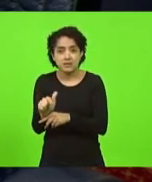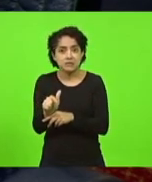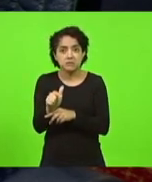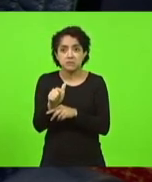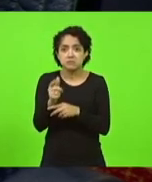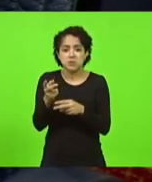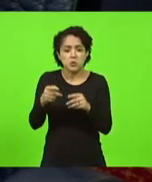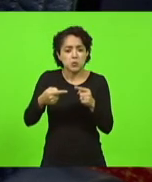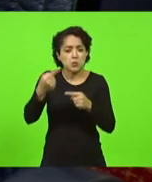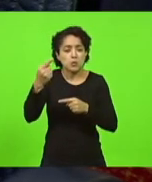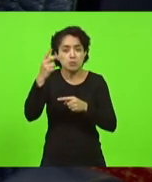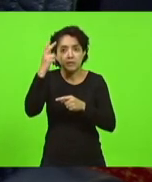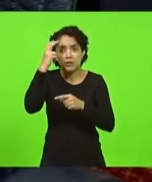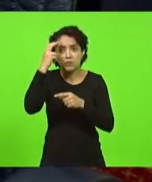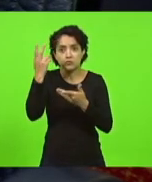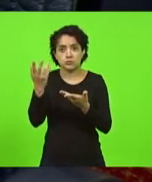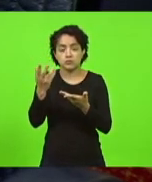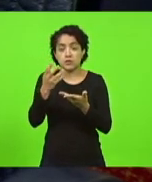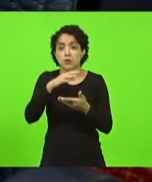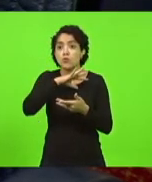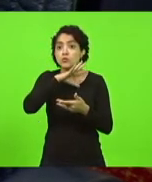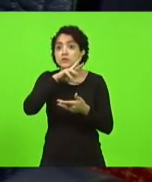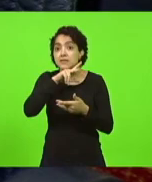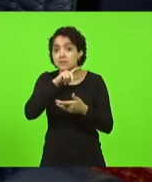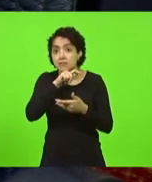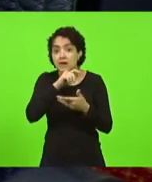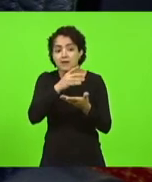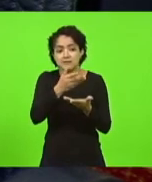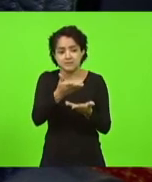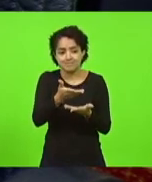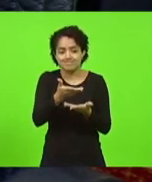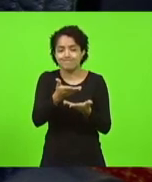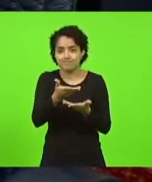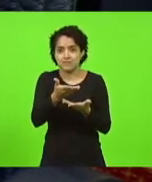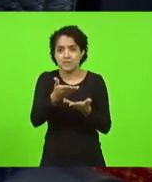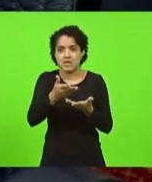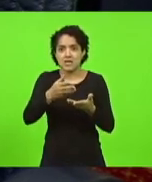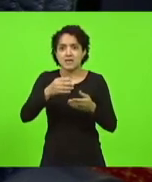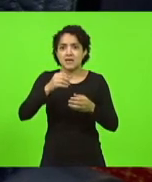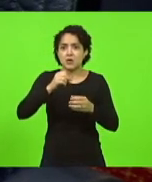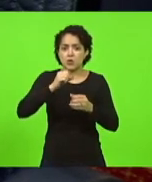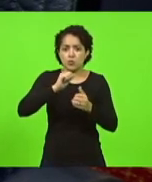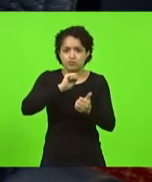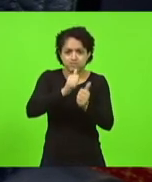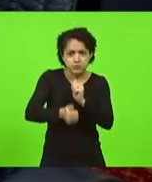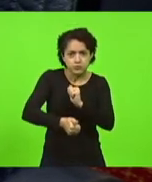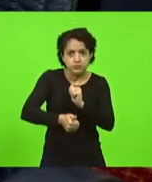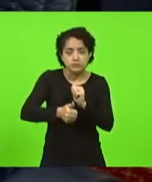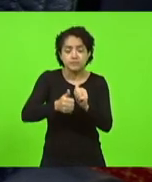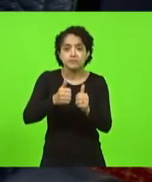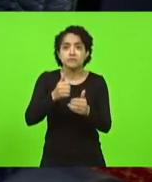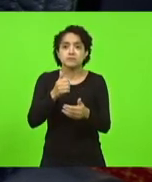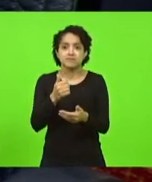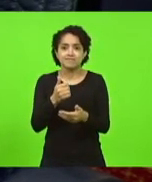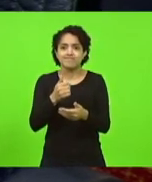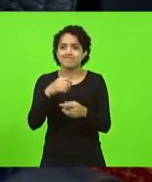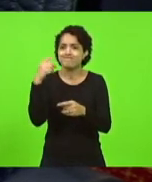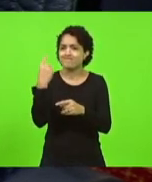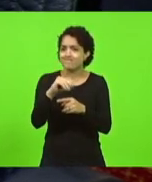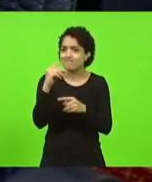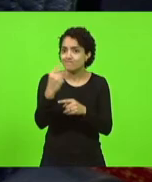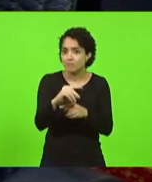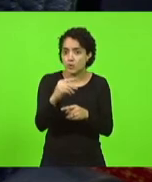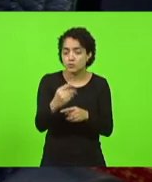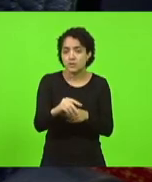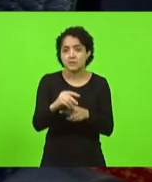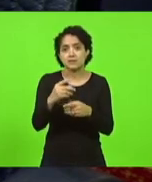cultura. Os animais, nesse tipo de corrida, eles são absolutamente maltratados e